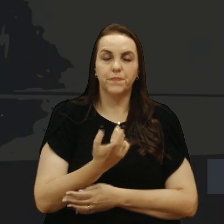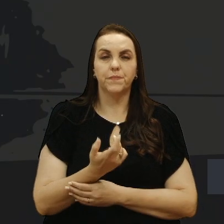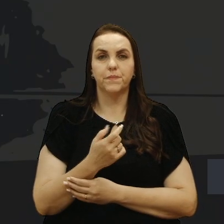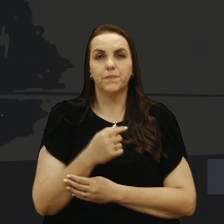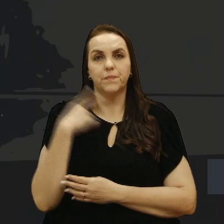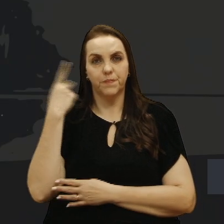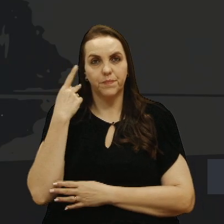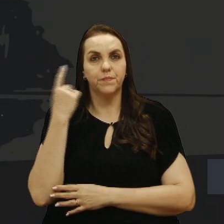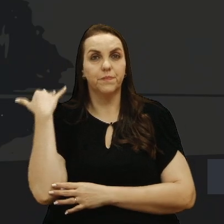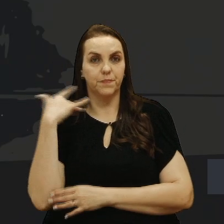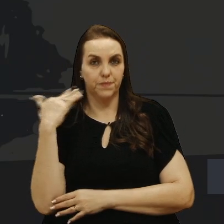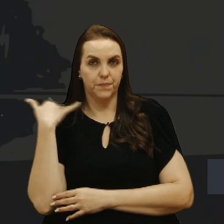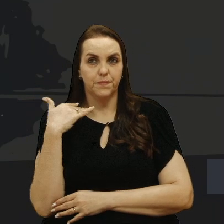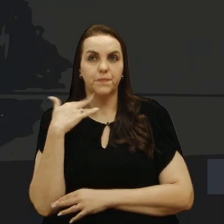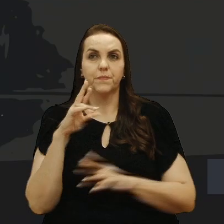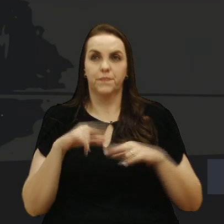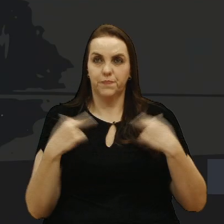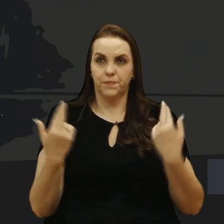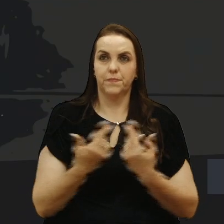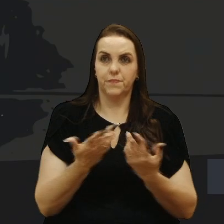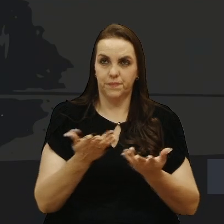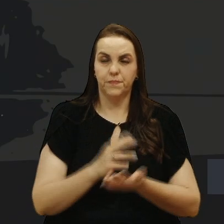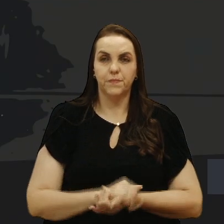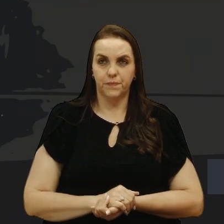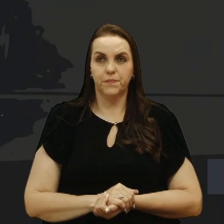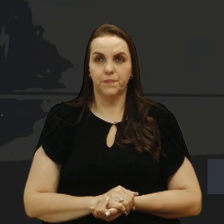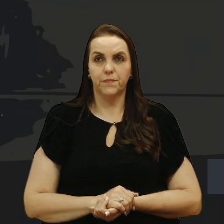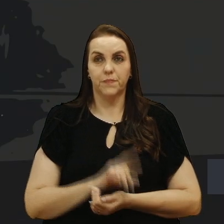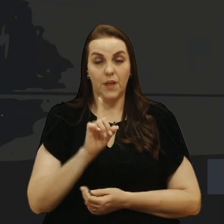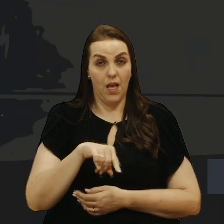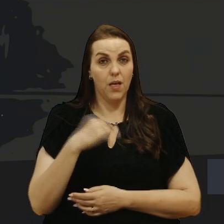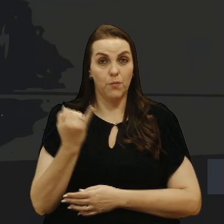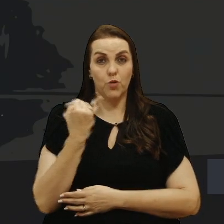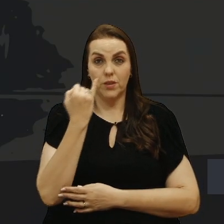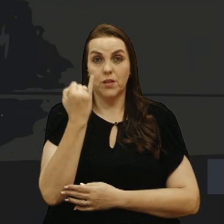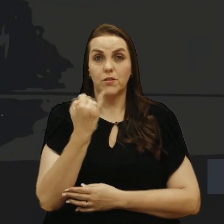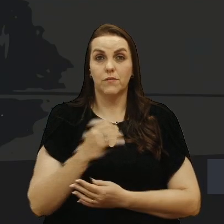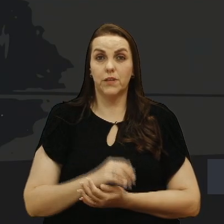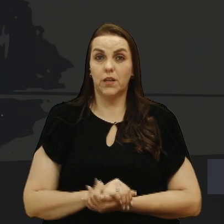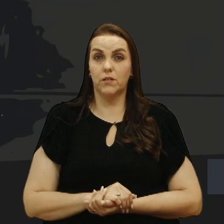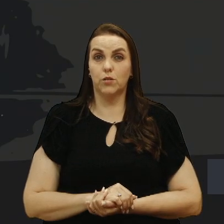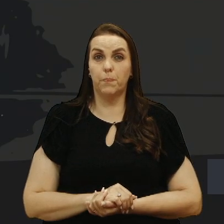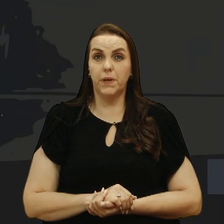têm participado das nossas reuniões, então é muito importante, só para deixar